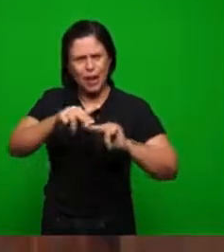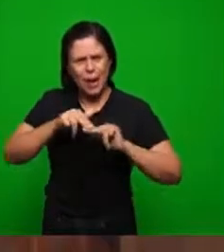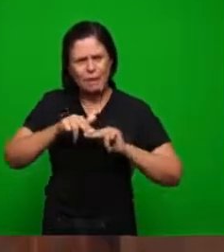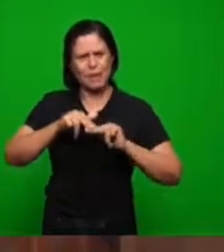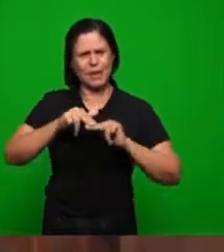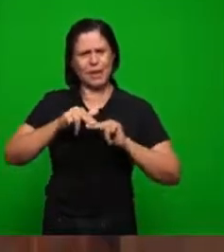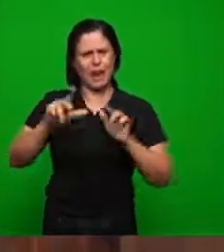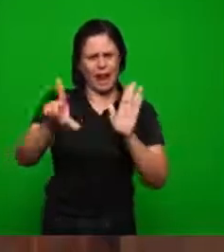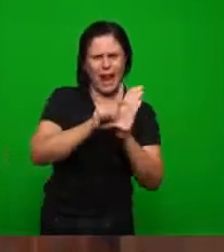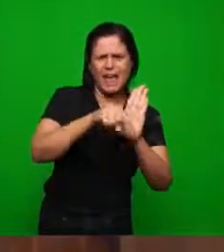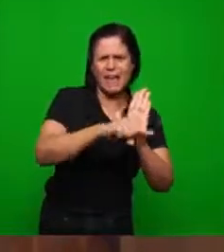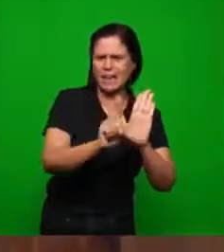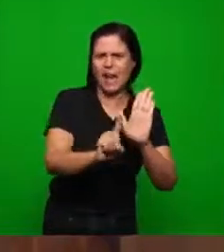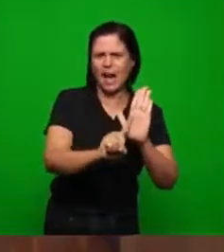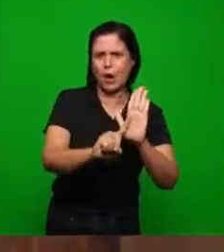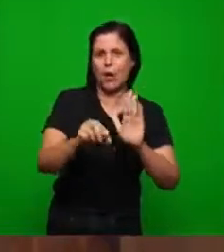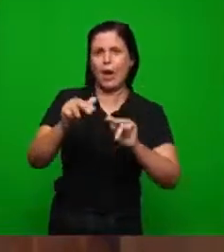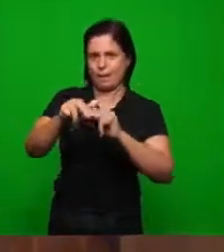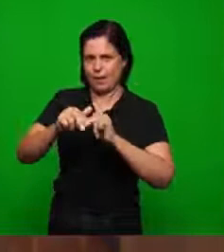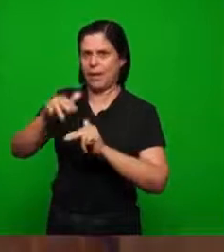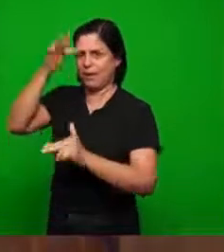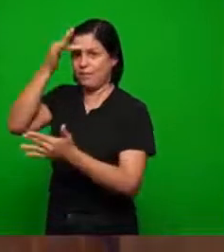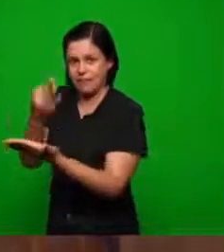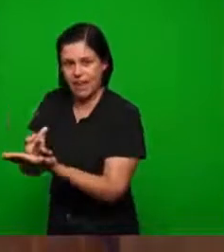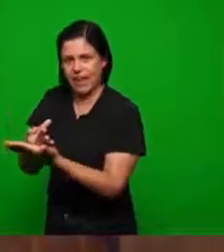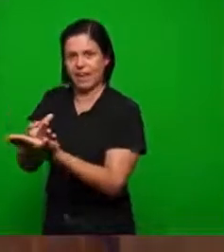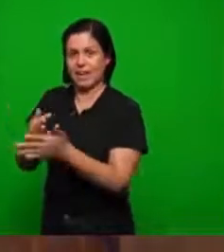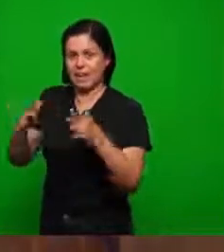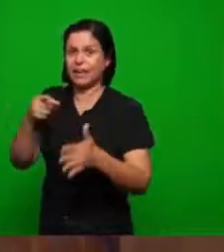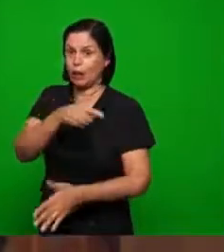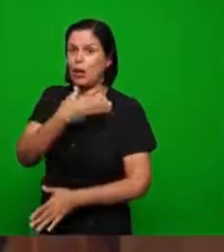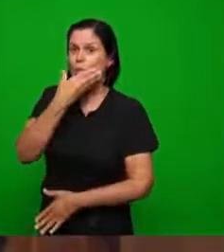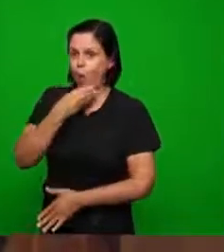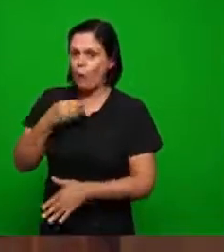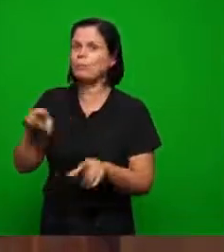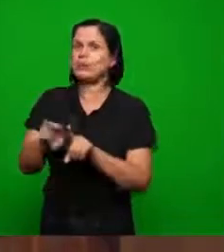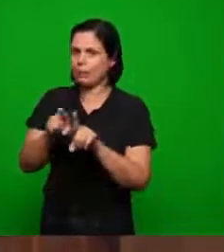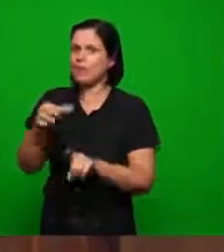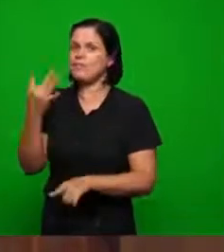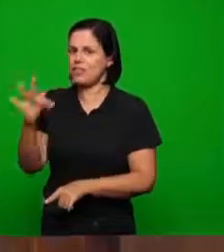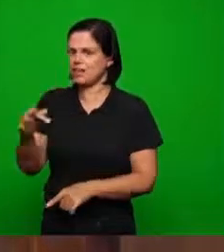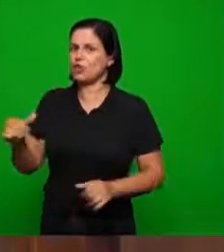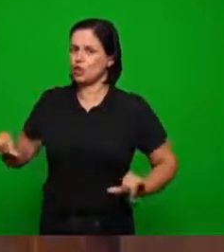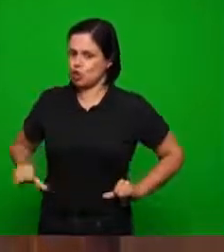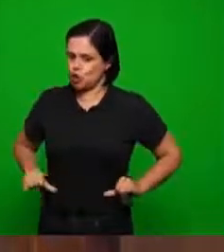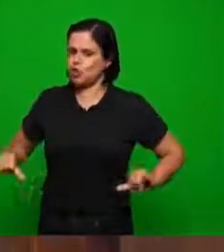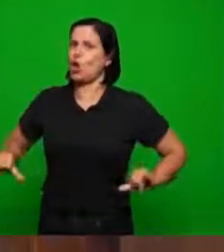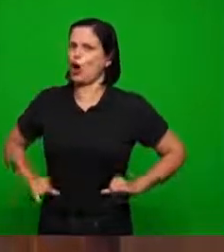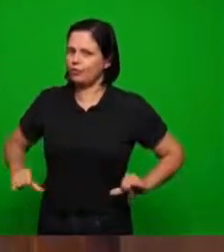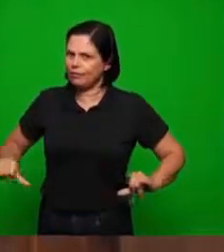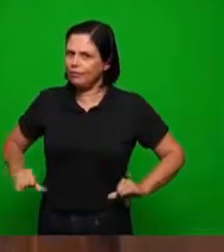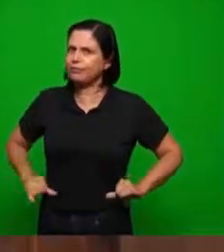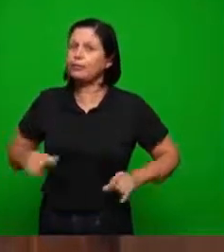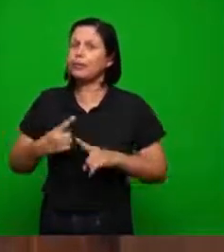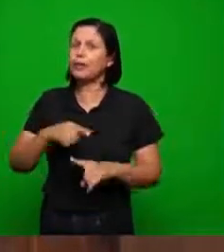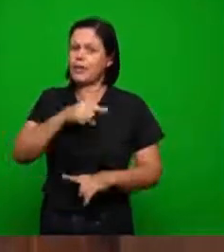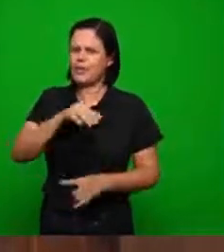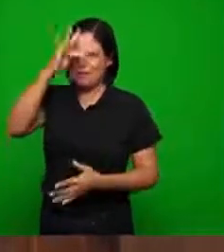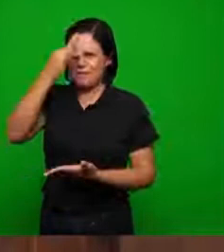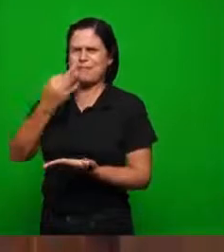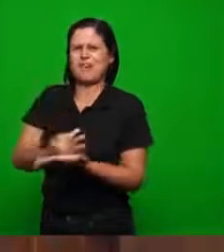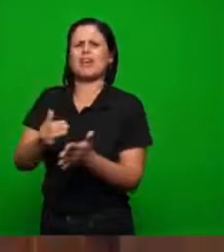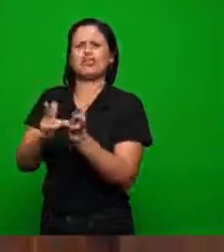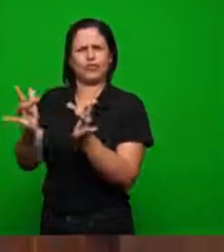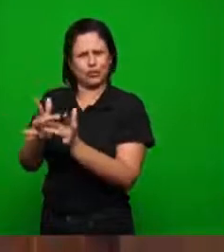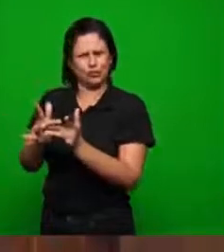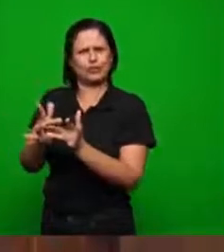a salvação era pela fé. Então ele sofre também os resultados da sua fé. E outros